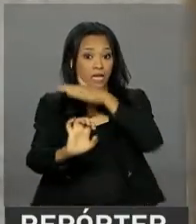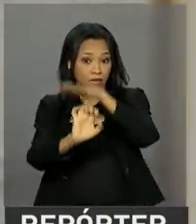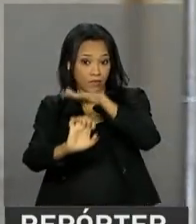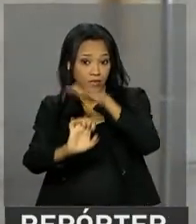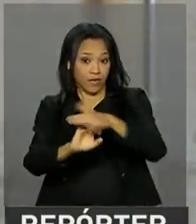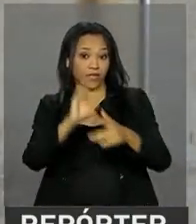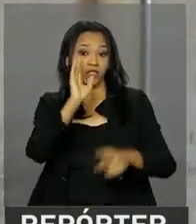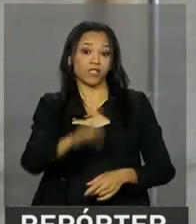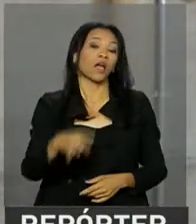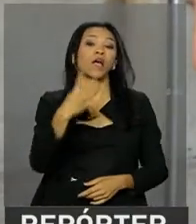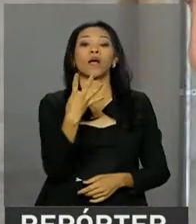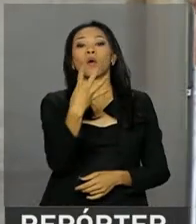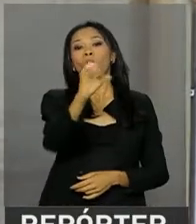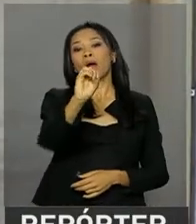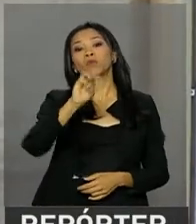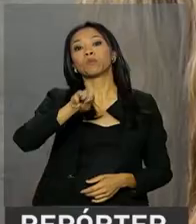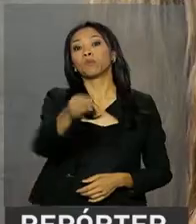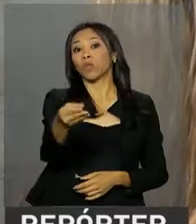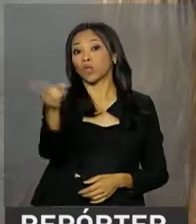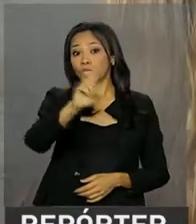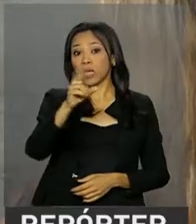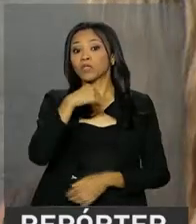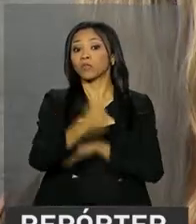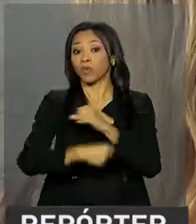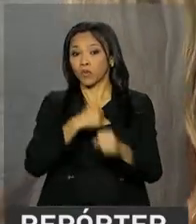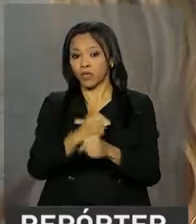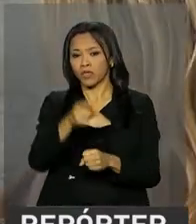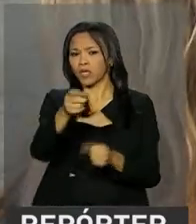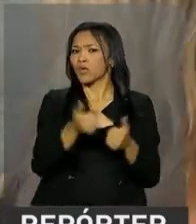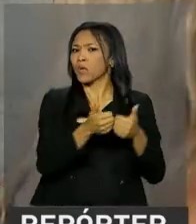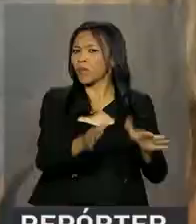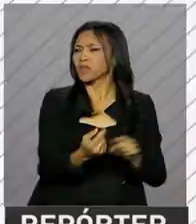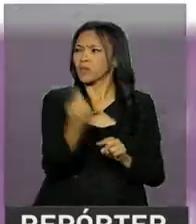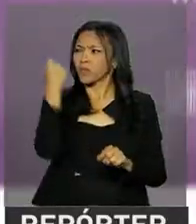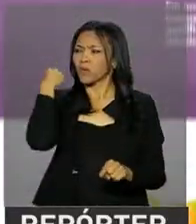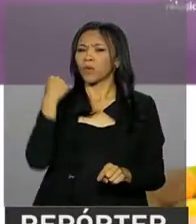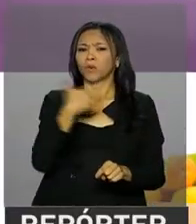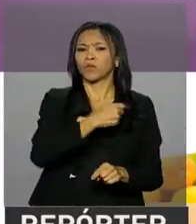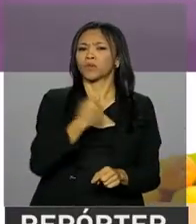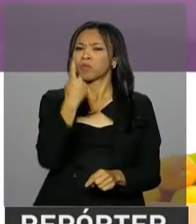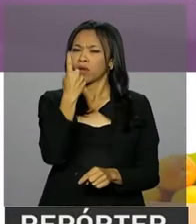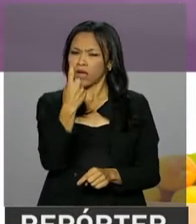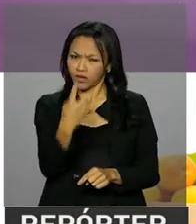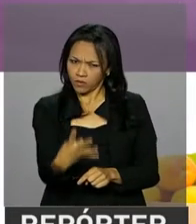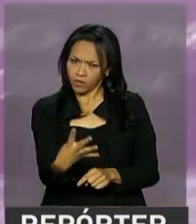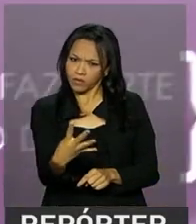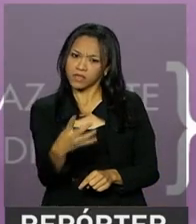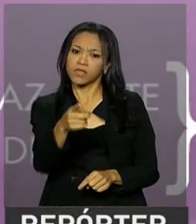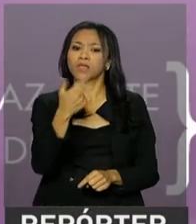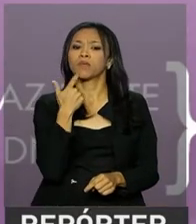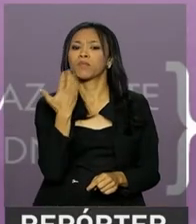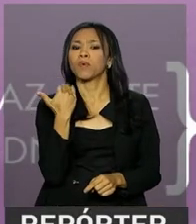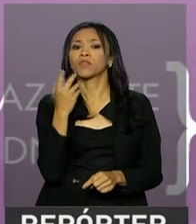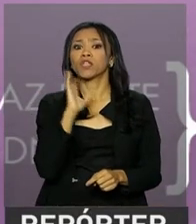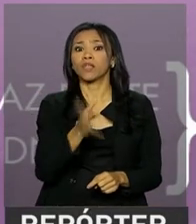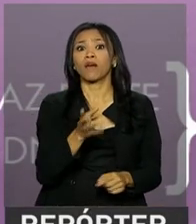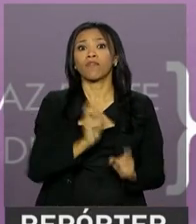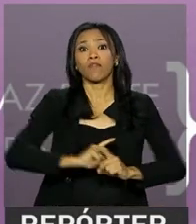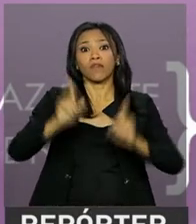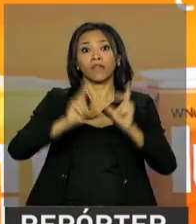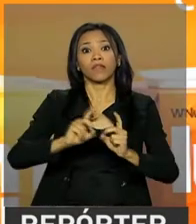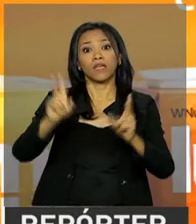fatura 4 milhões de reais por ano ele começou o negócio em 2014 e pouco tempo depois estava exportando o seu